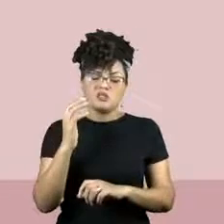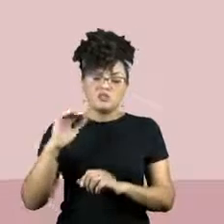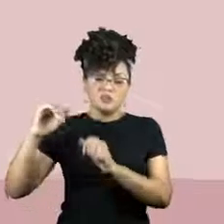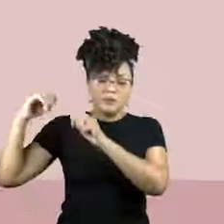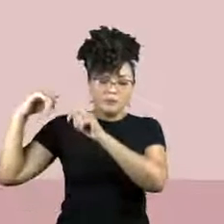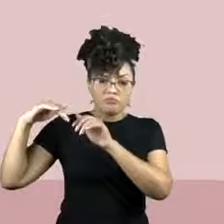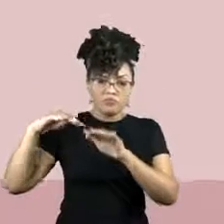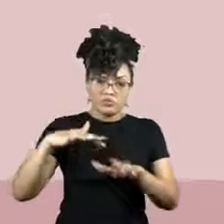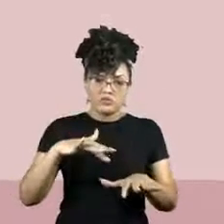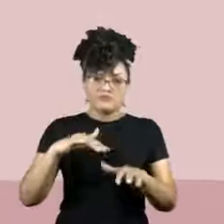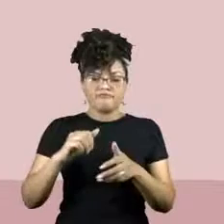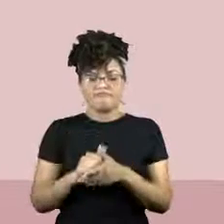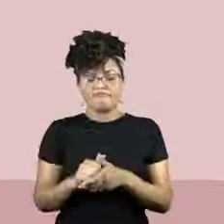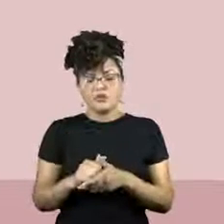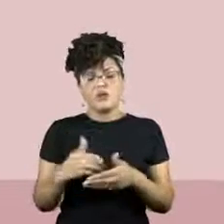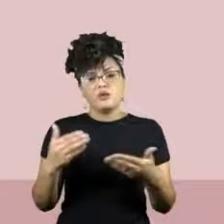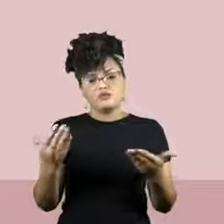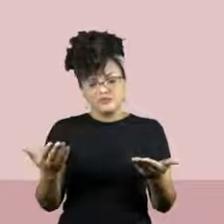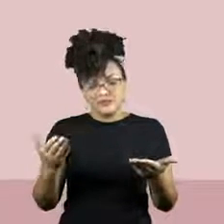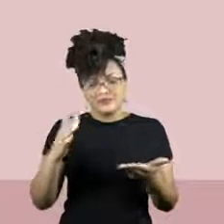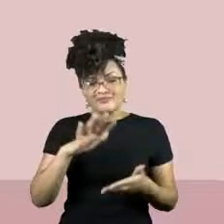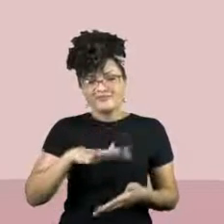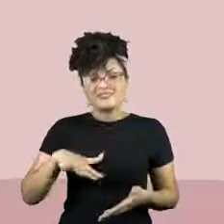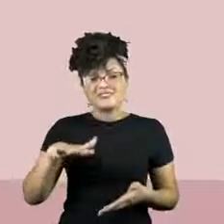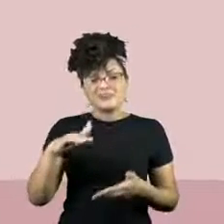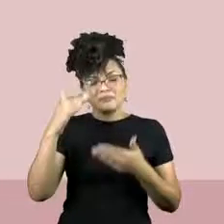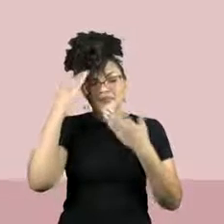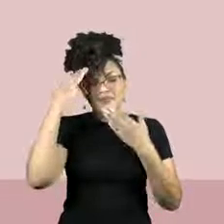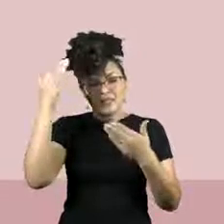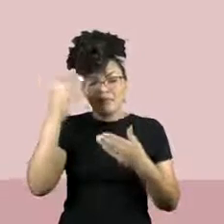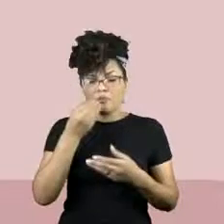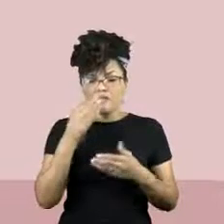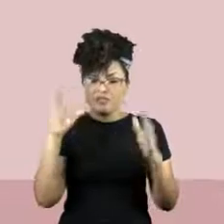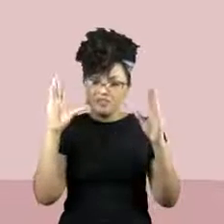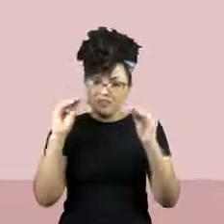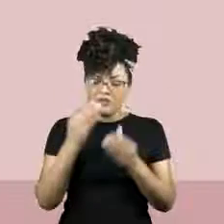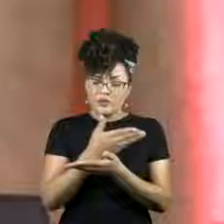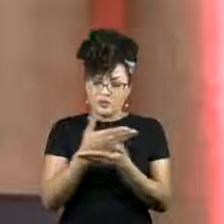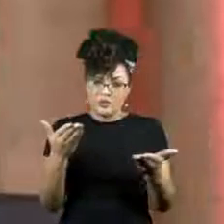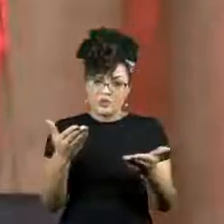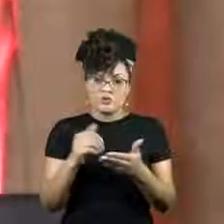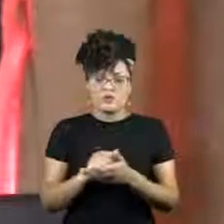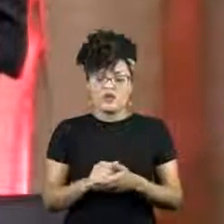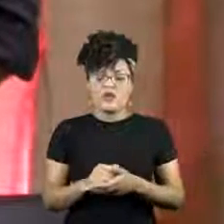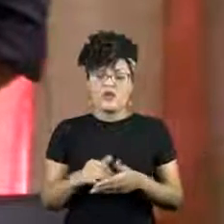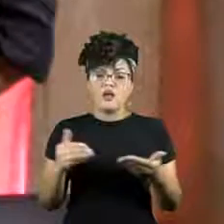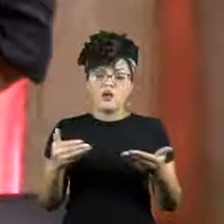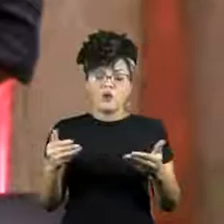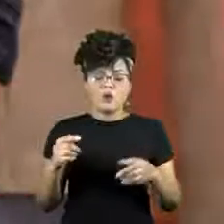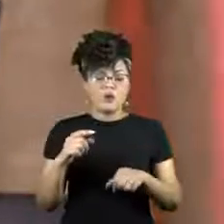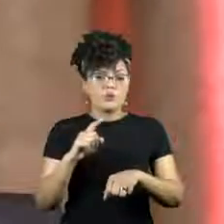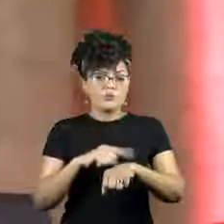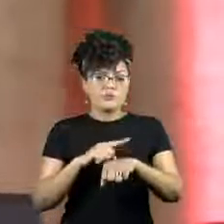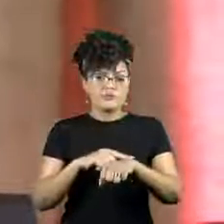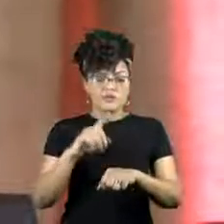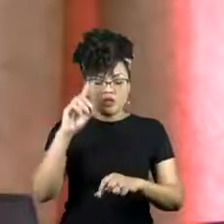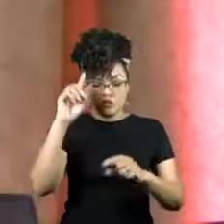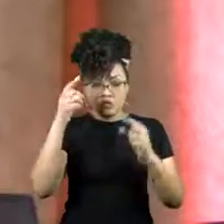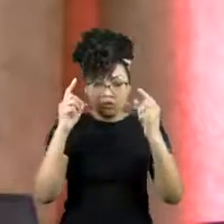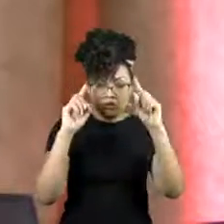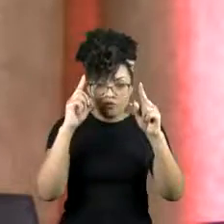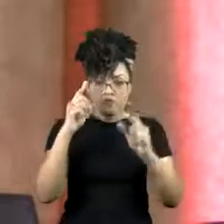Pessoal, eu agradeço. Tá? Uma boa noite a todos. Vou deixar um momento agora para dúvidas do pessoal